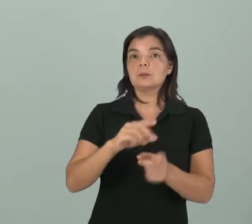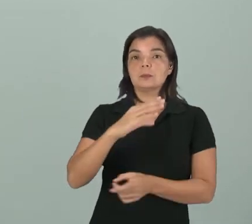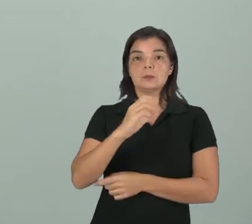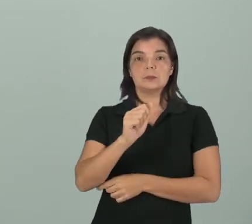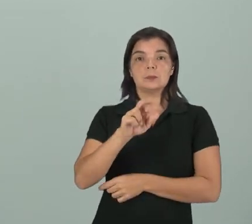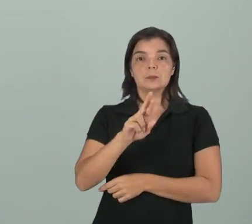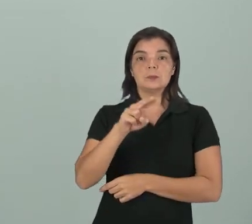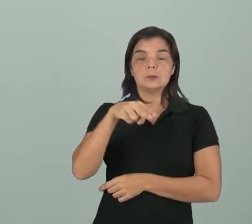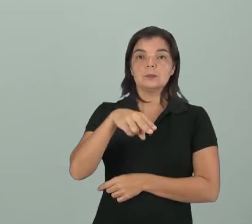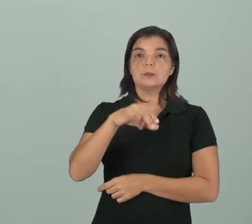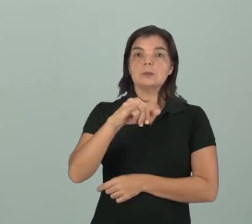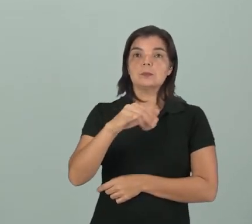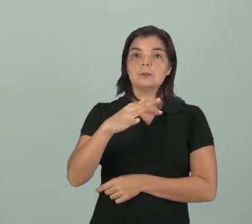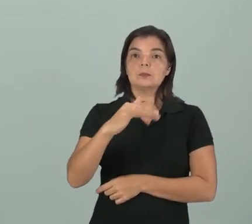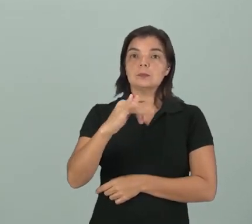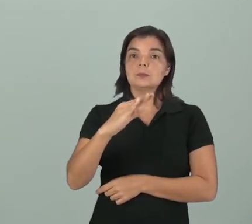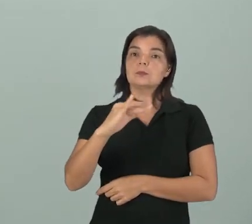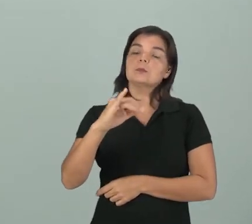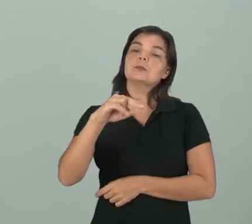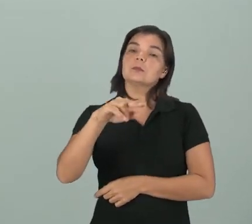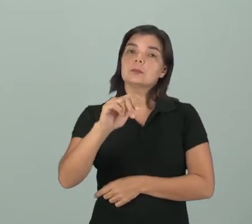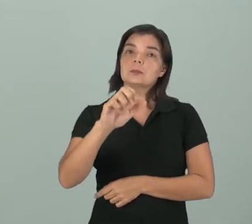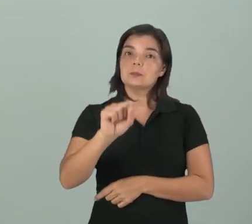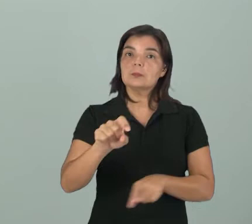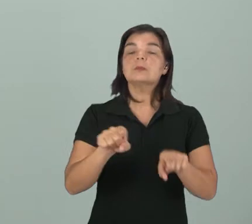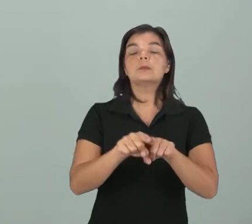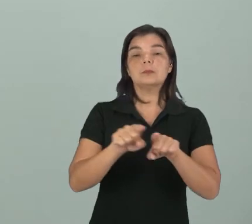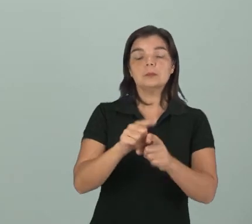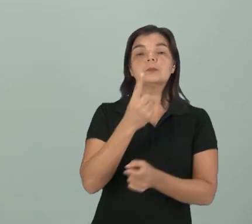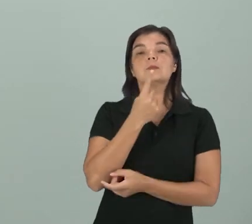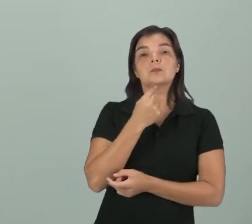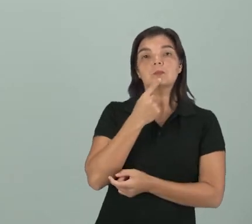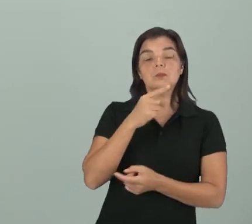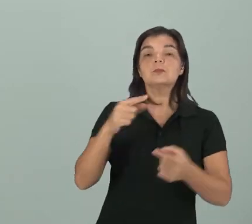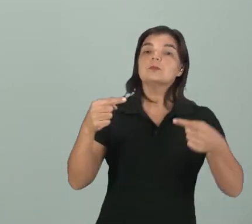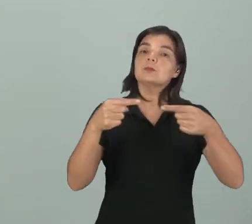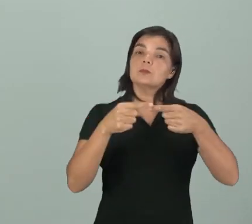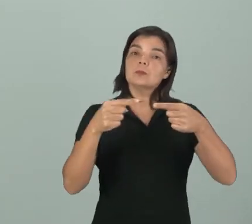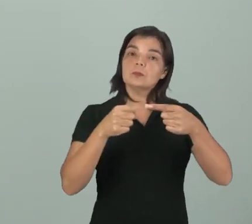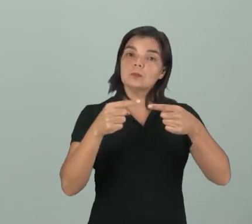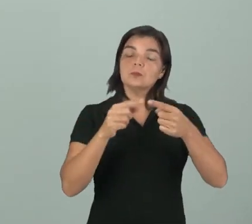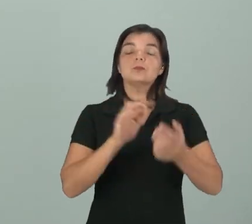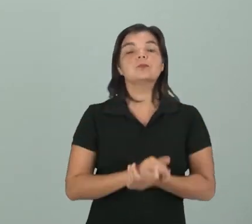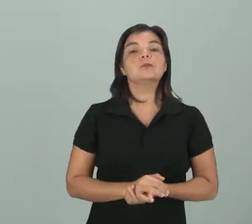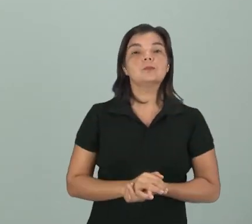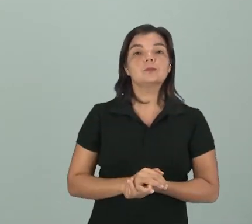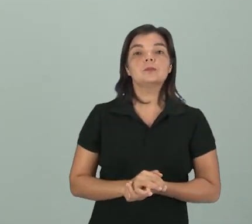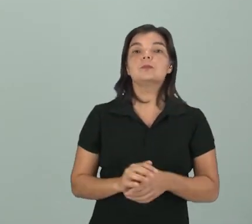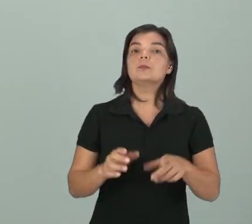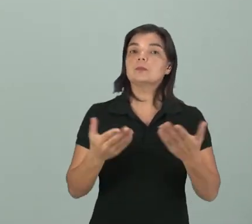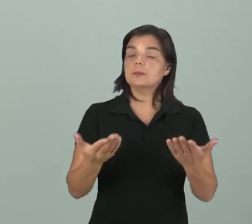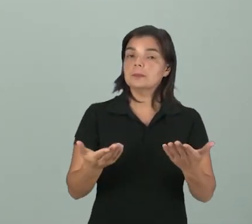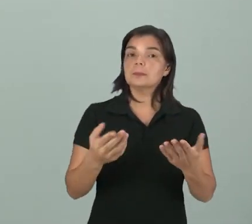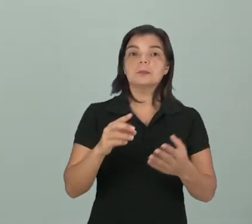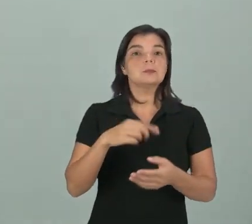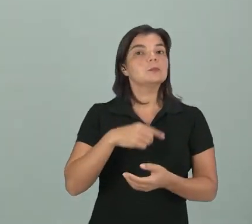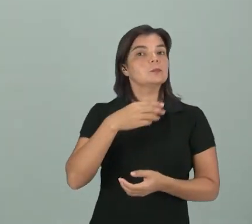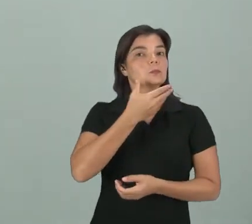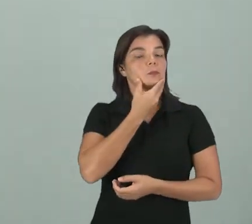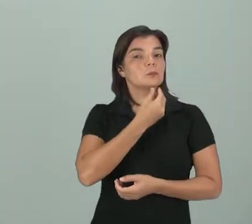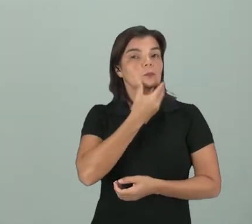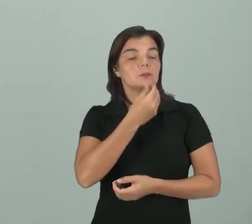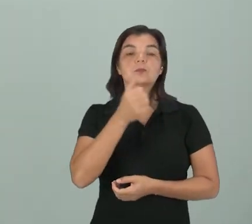carnificinas, sanguinárias, estará no feminino. Então, vai concordar aí em gênero e número.